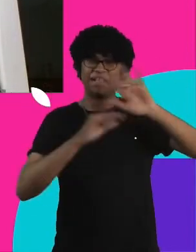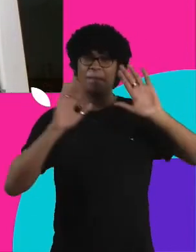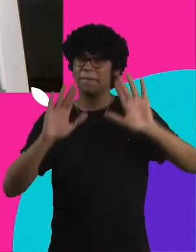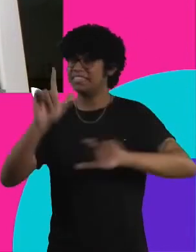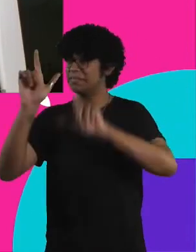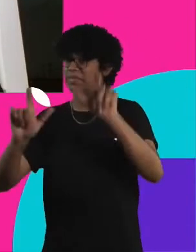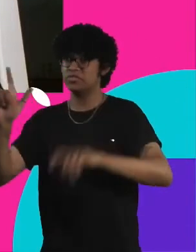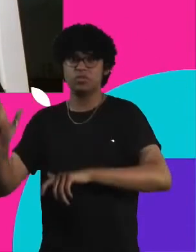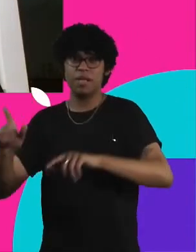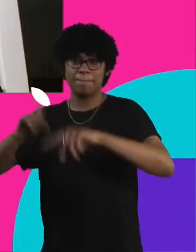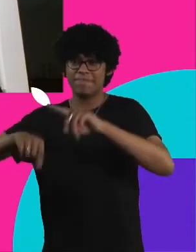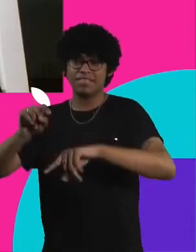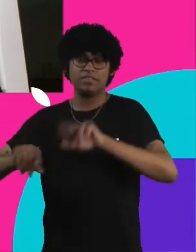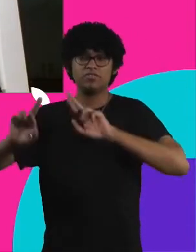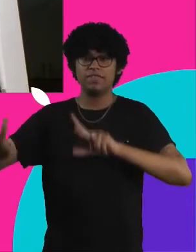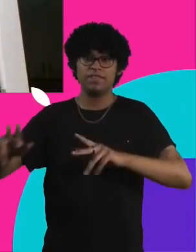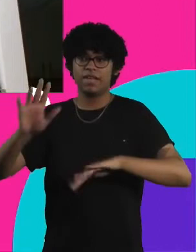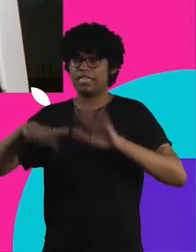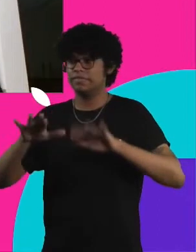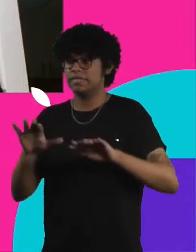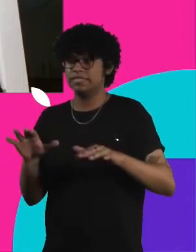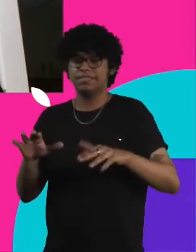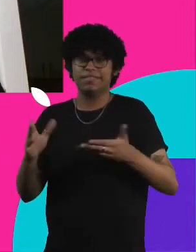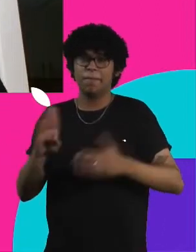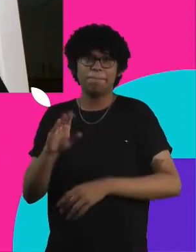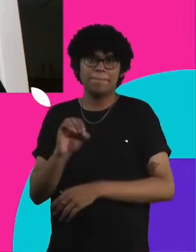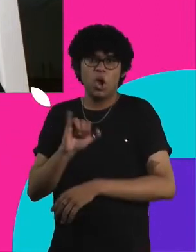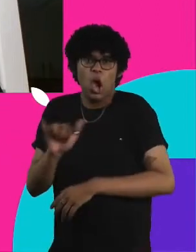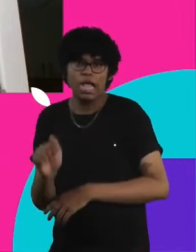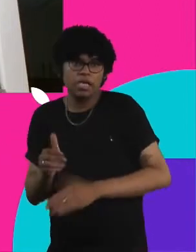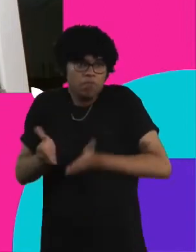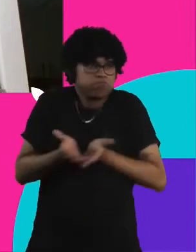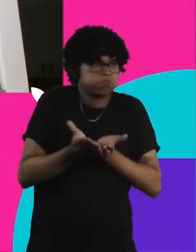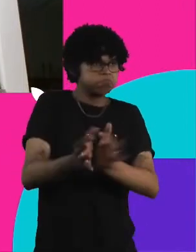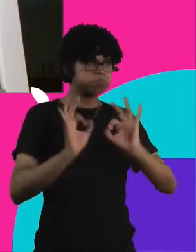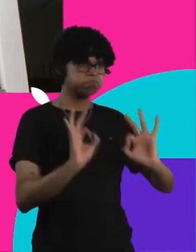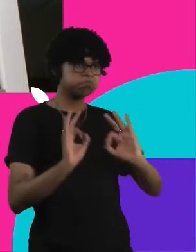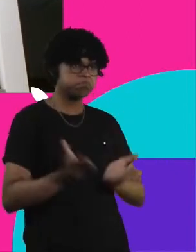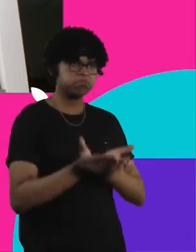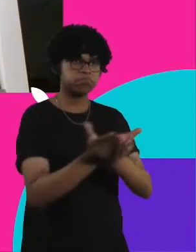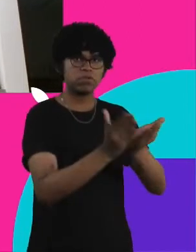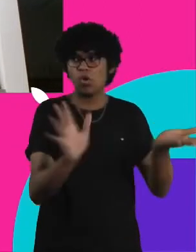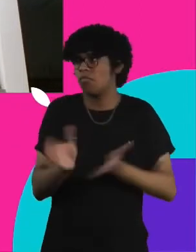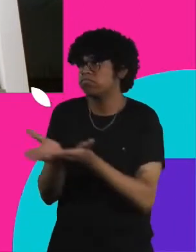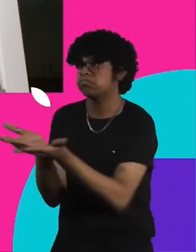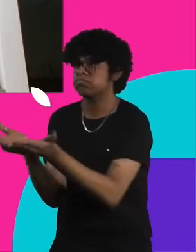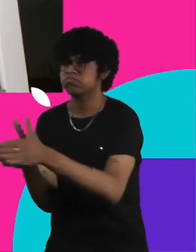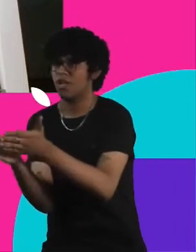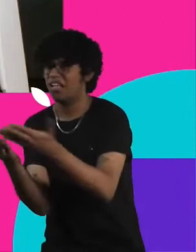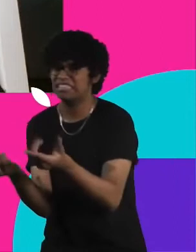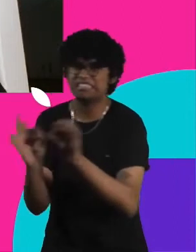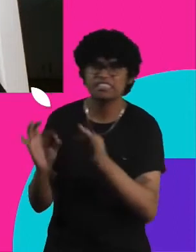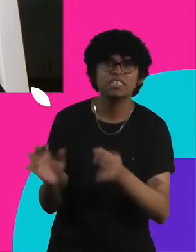ferramentas diferentes, né? Tinha gente de boia, gente sem boia, gente de iate, gente de barco, e a forma com que a